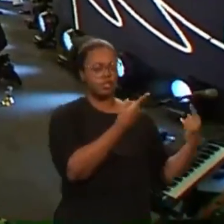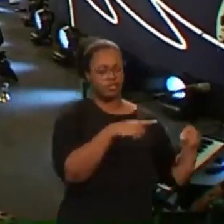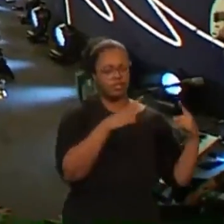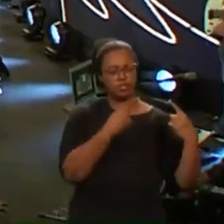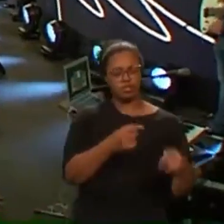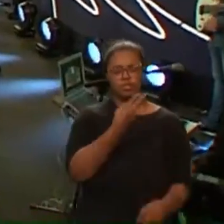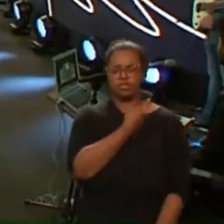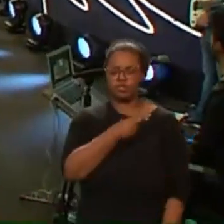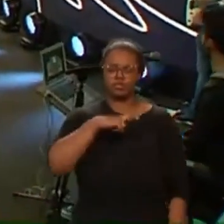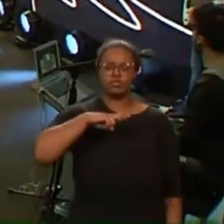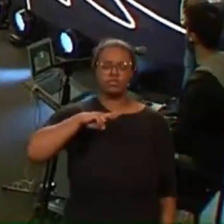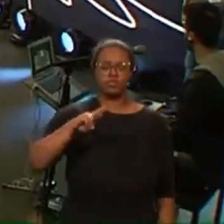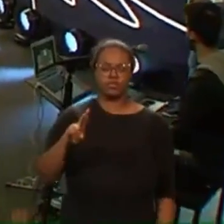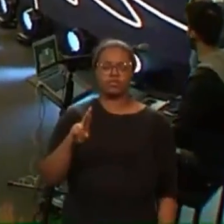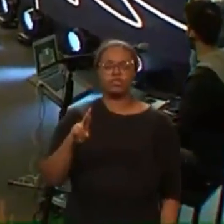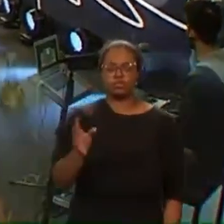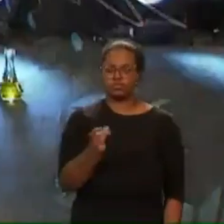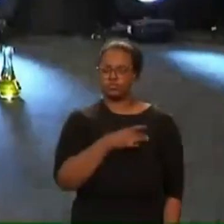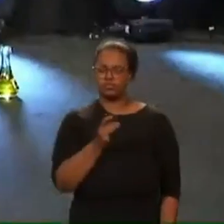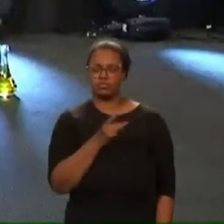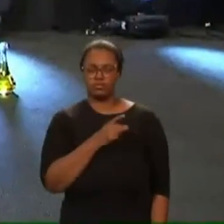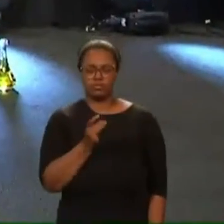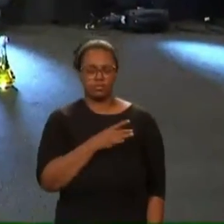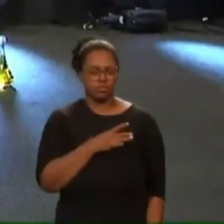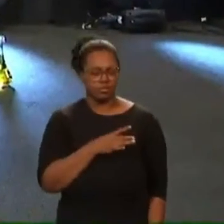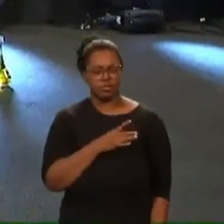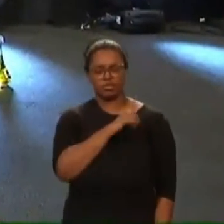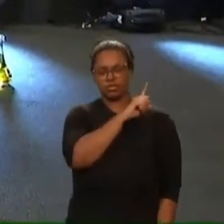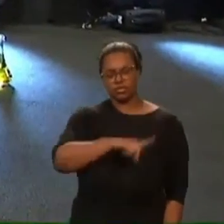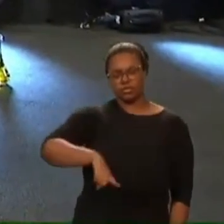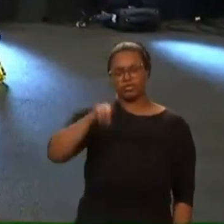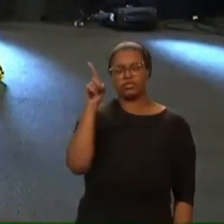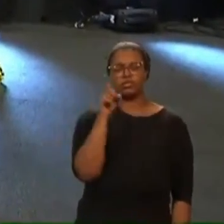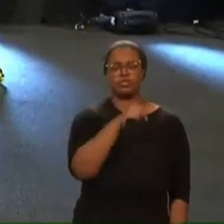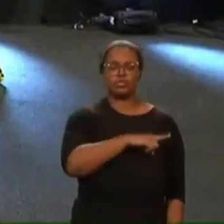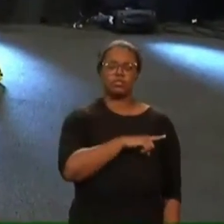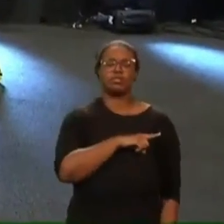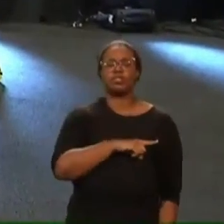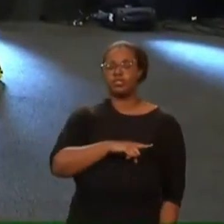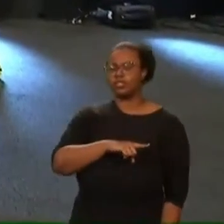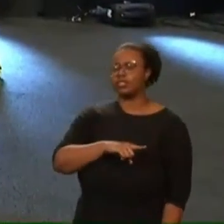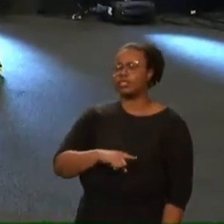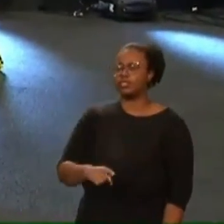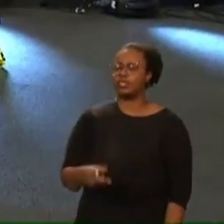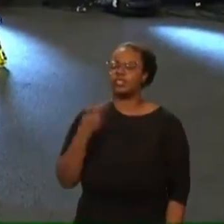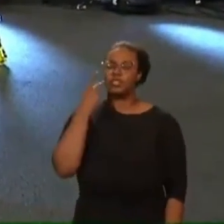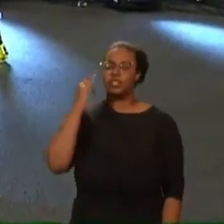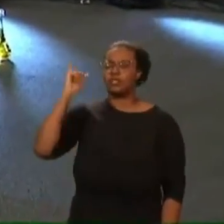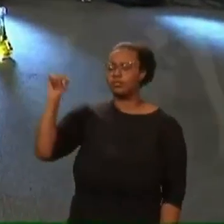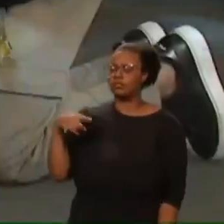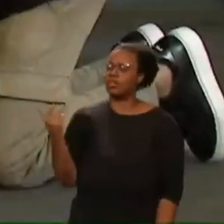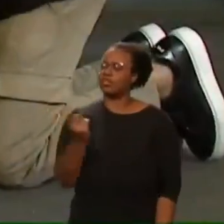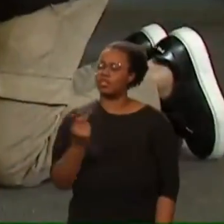religiosidade Tod e qualquer corrente de medo toda e qualquer corrente de palavras mas pai que eles mergulhem a partir de hoje nesse